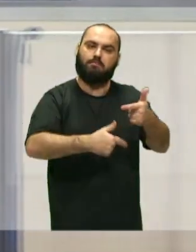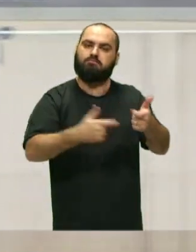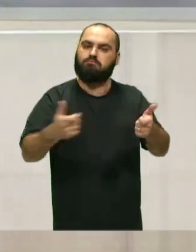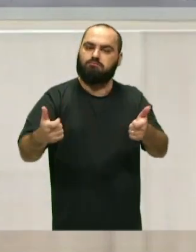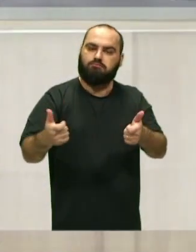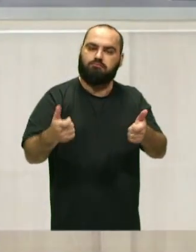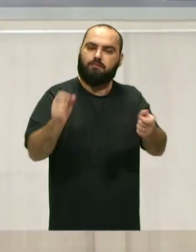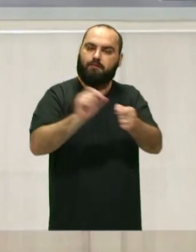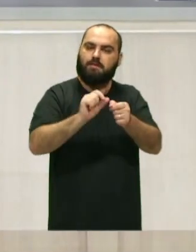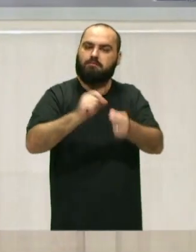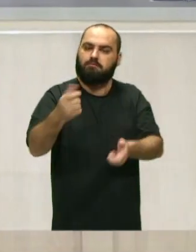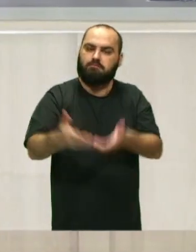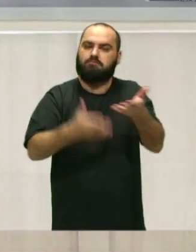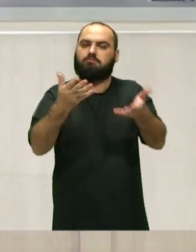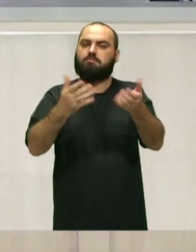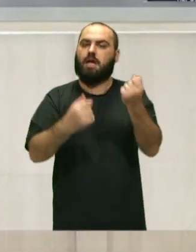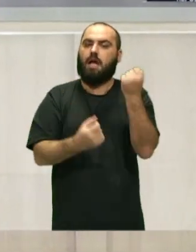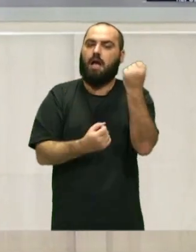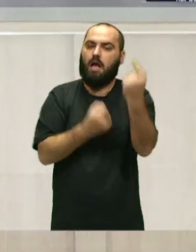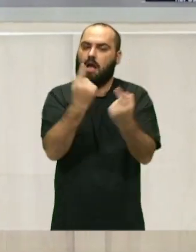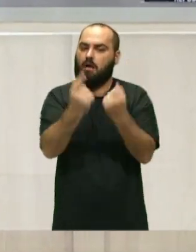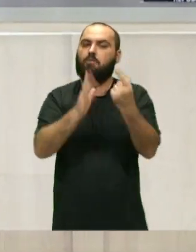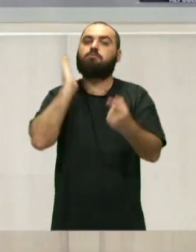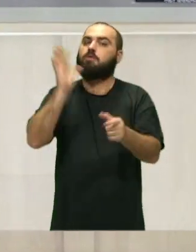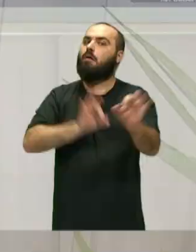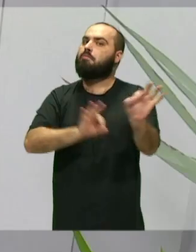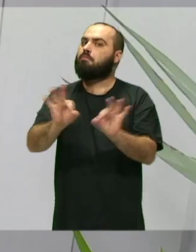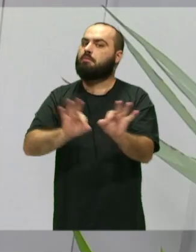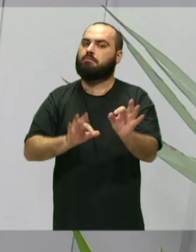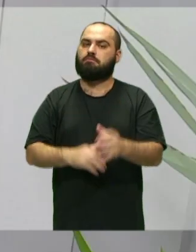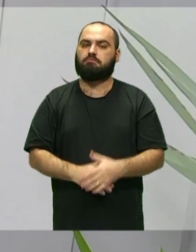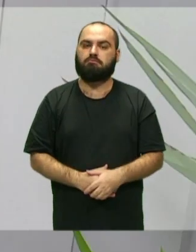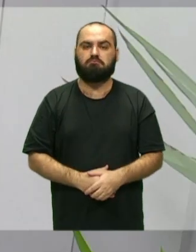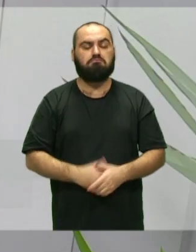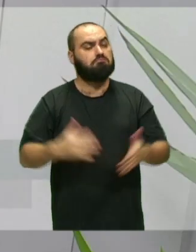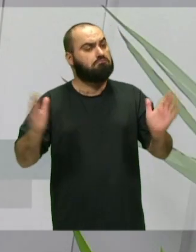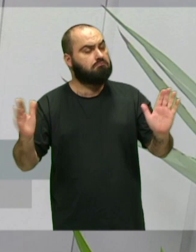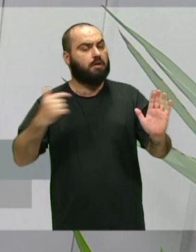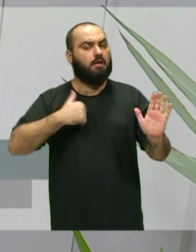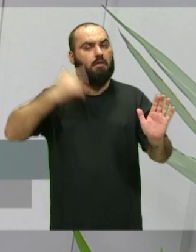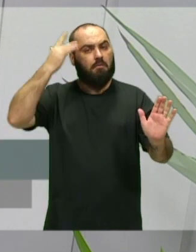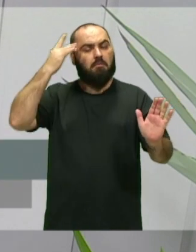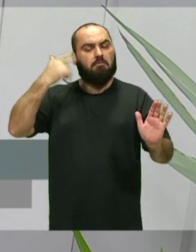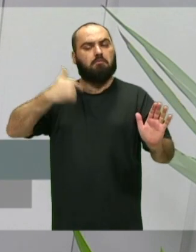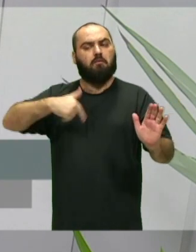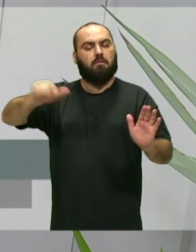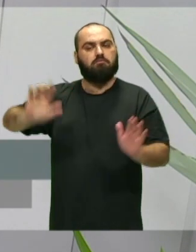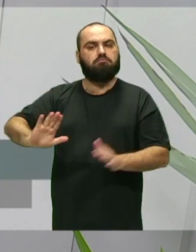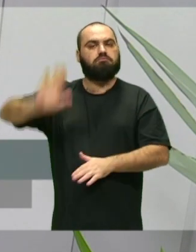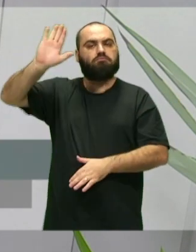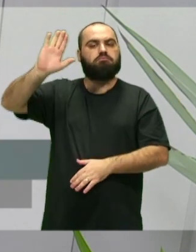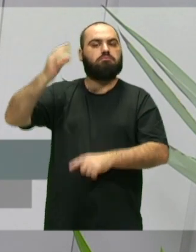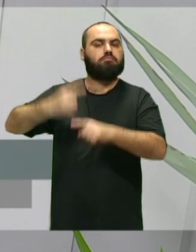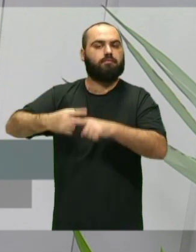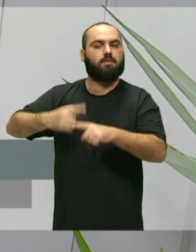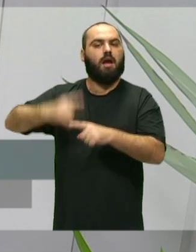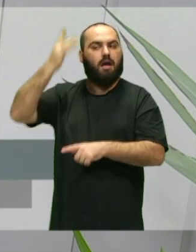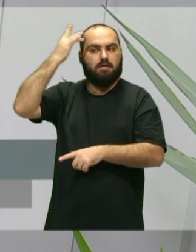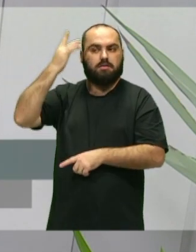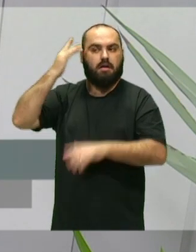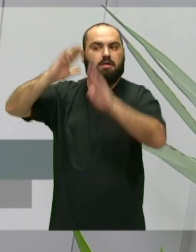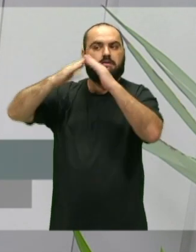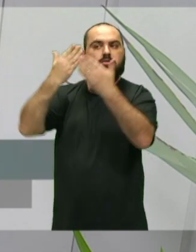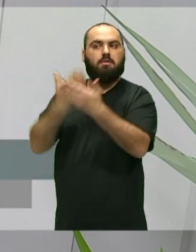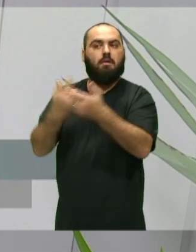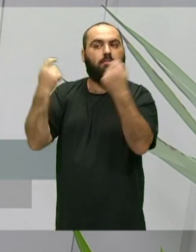e alguns deles já tem planos do que fazer eu acho que a minha candidata e porque eu achava que realmente a escola precisava de